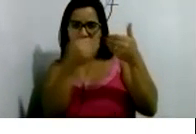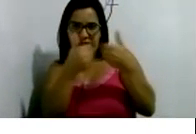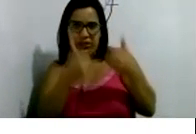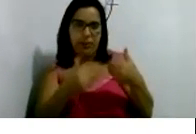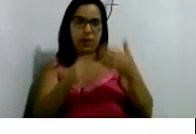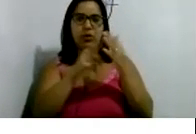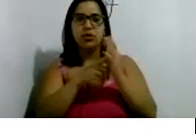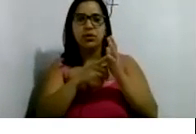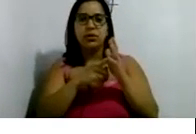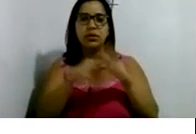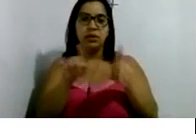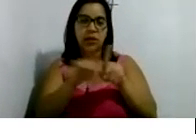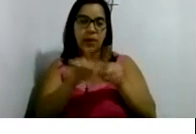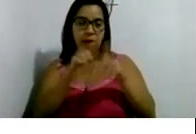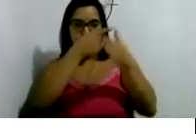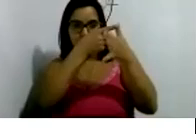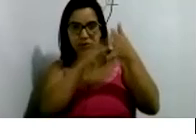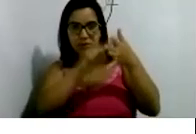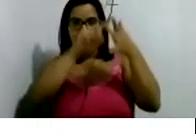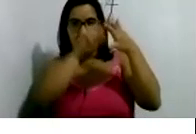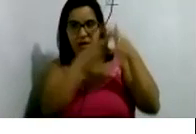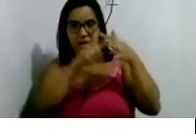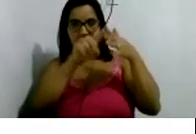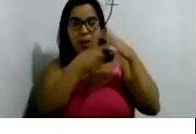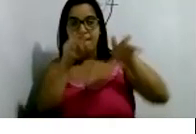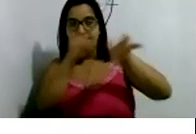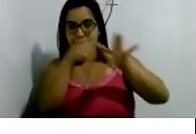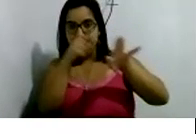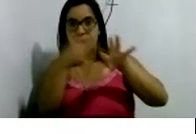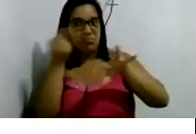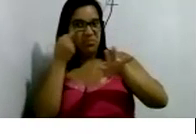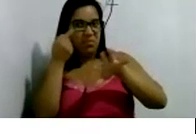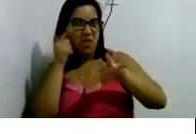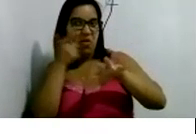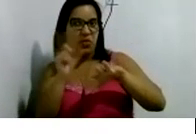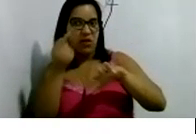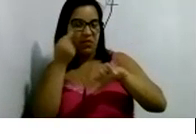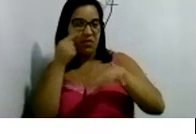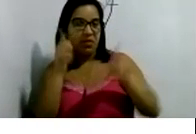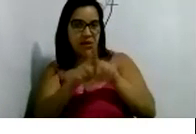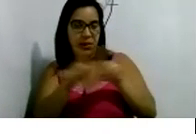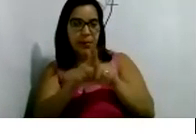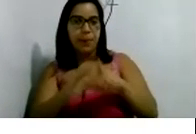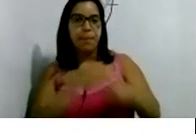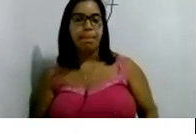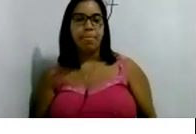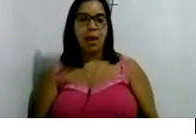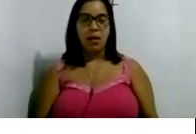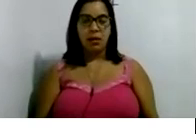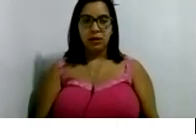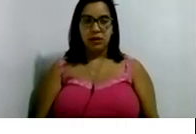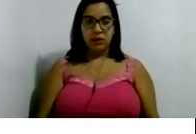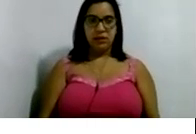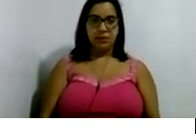As chanfraduras entre os raios digitais dos pés já conseguem ser observados.